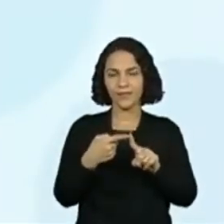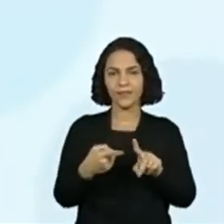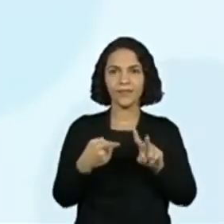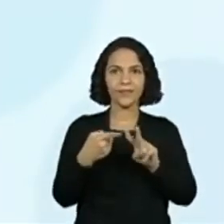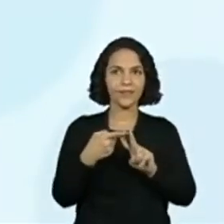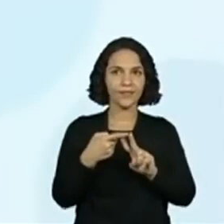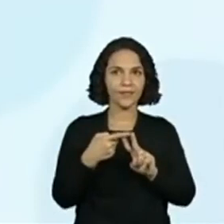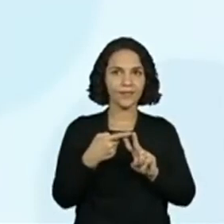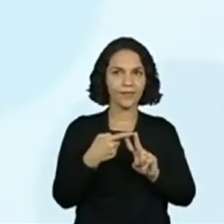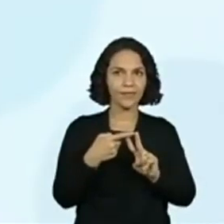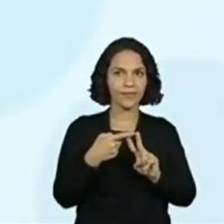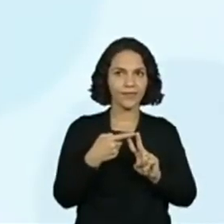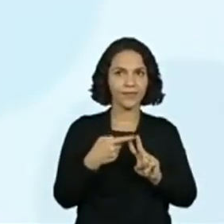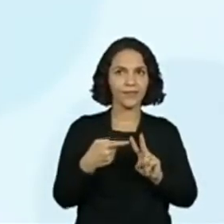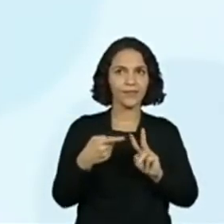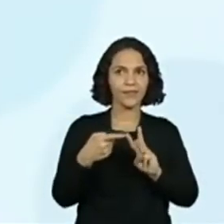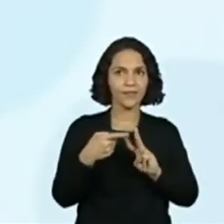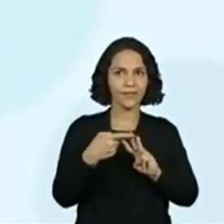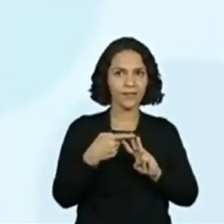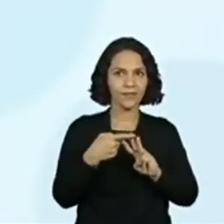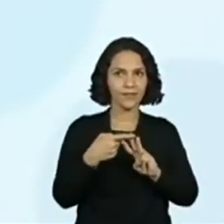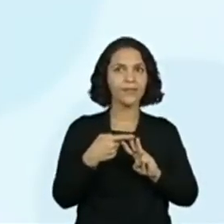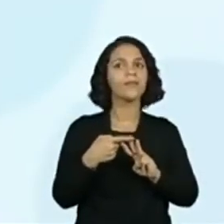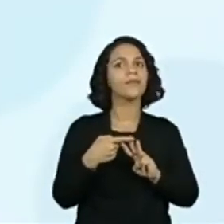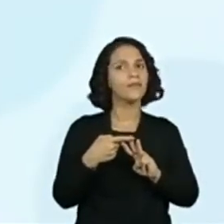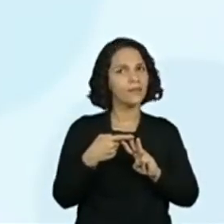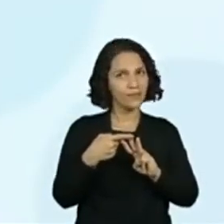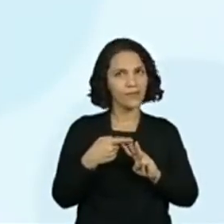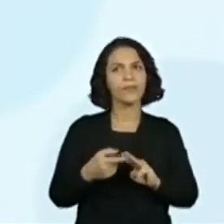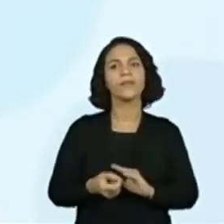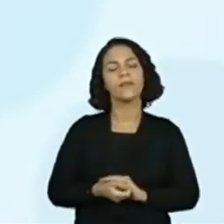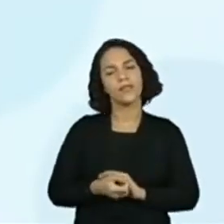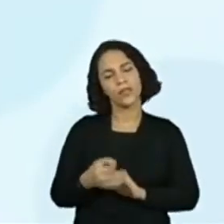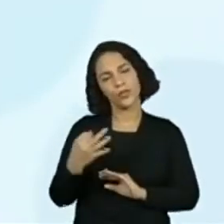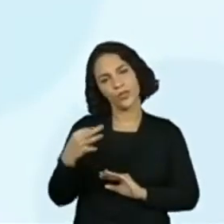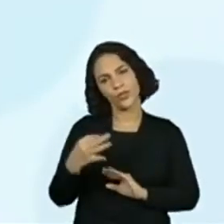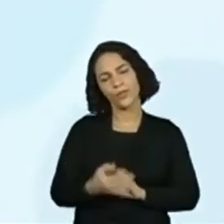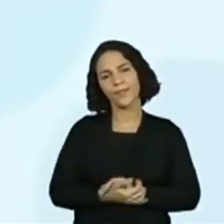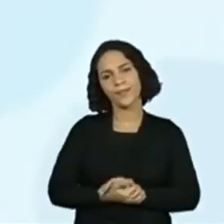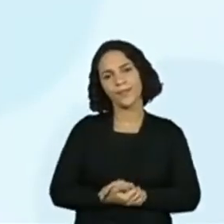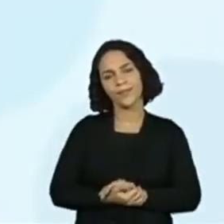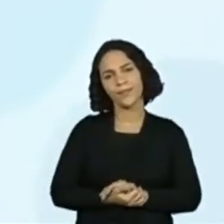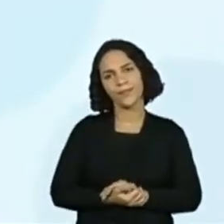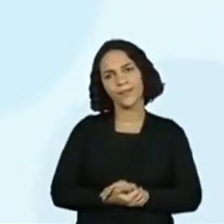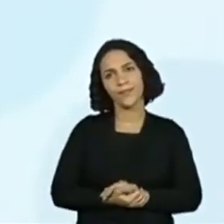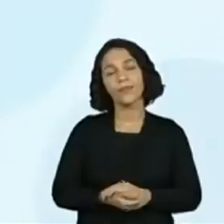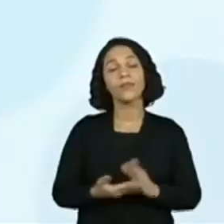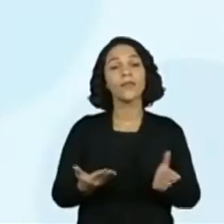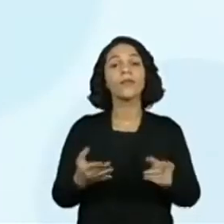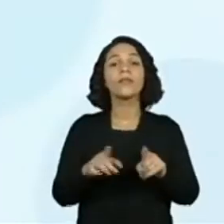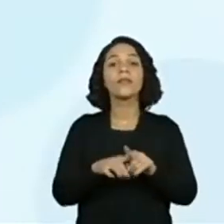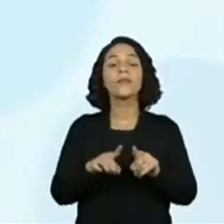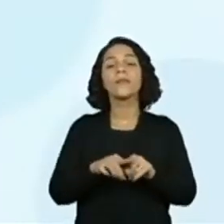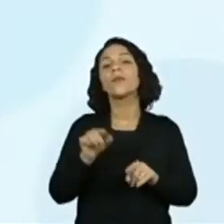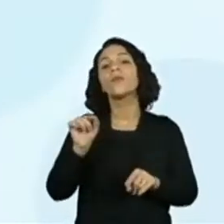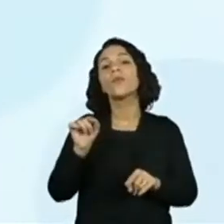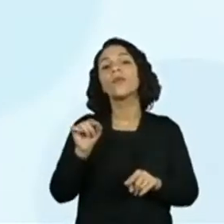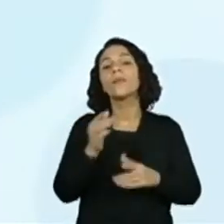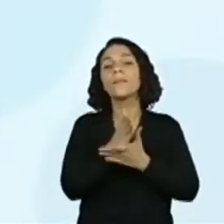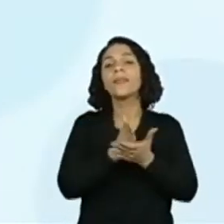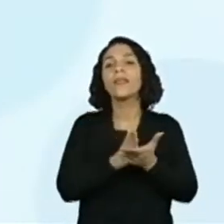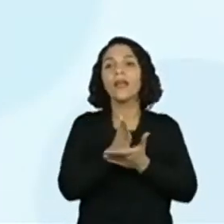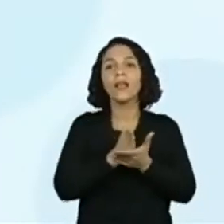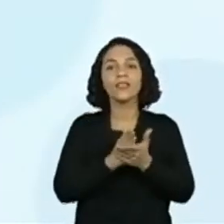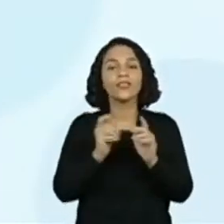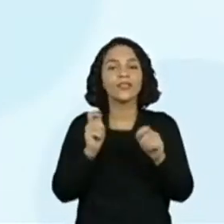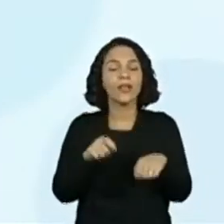mais 6, mais 6. Igual a? E teve também aluno que colocou metade, olha,